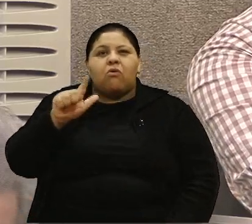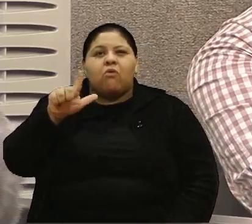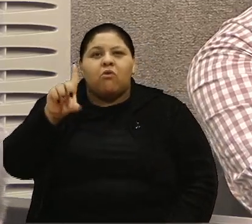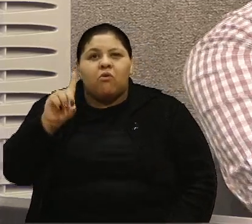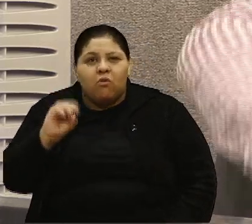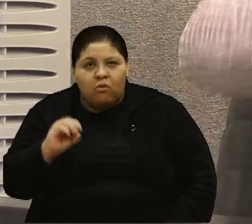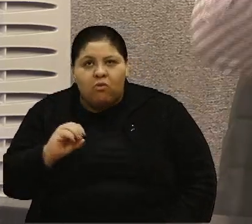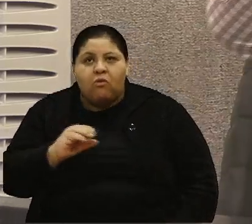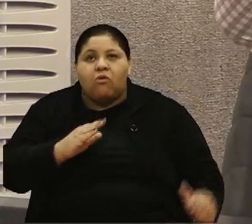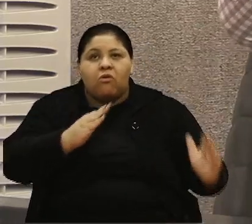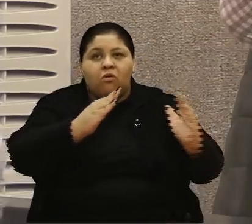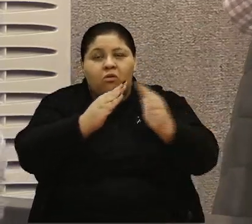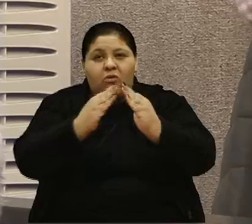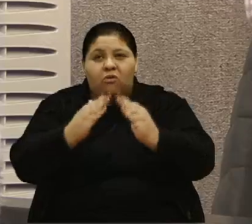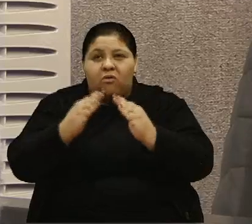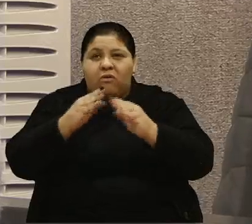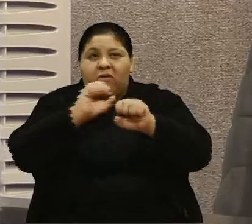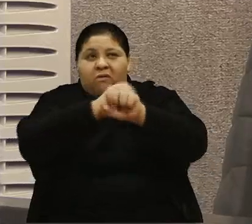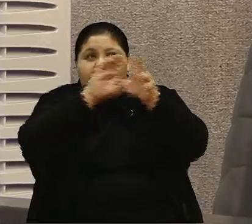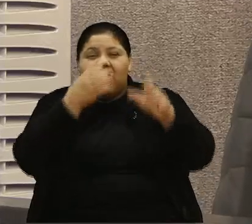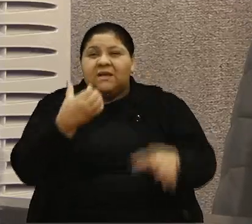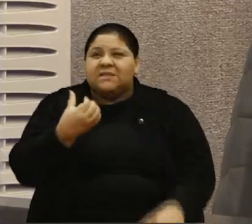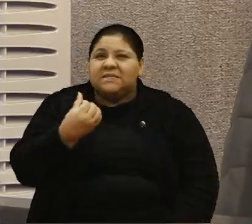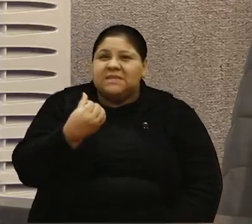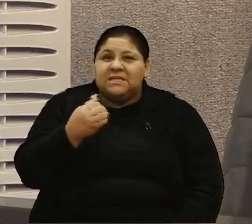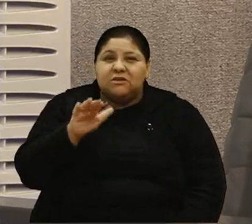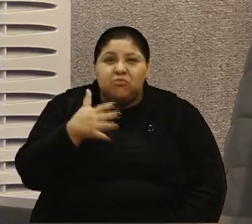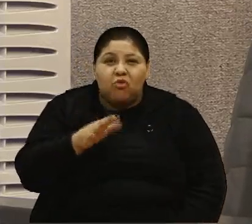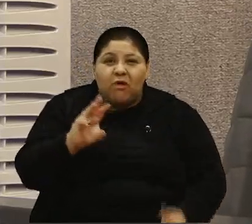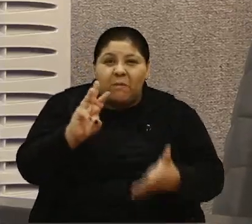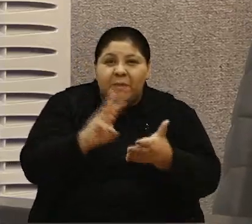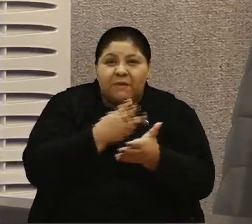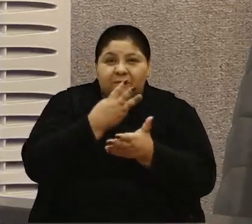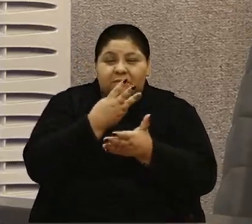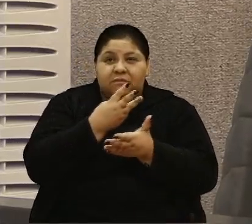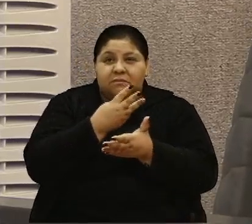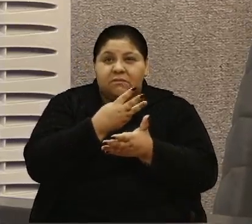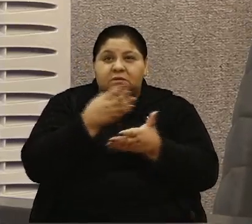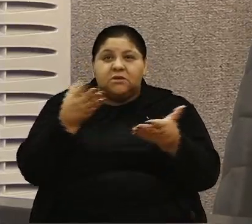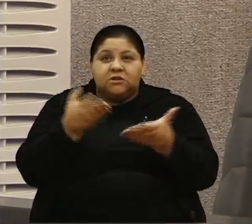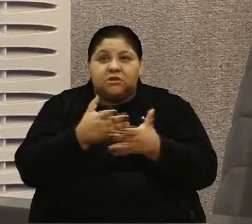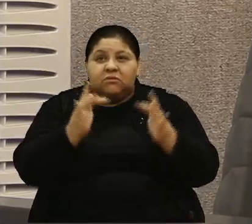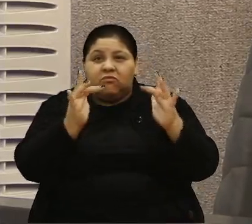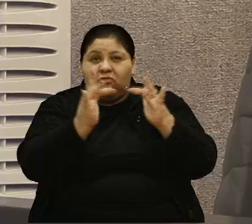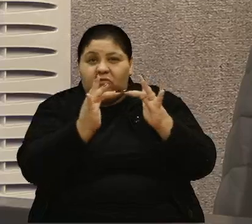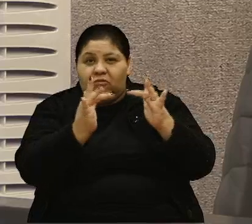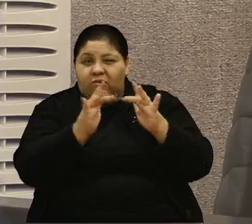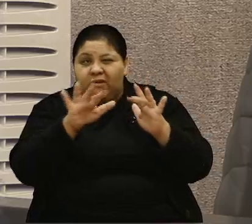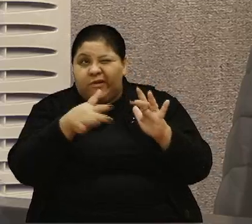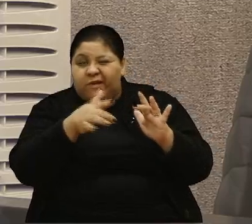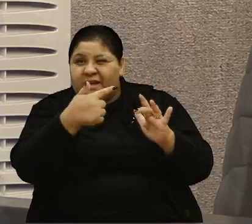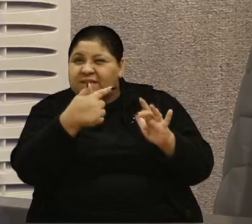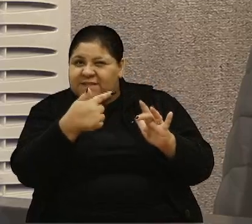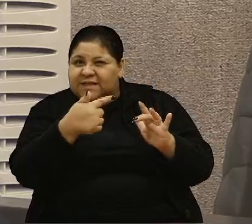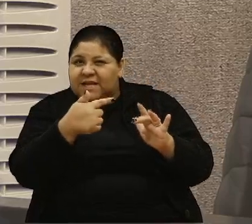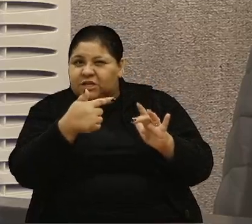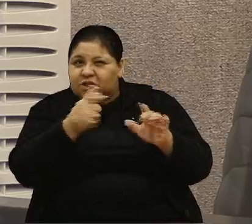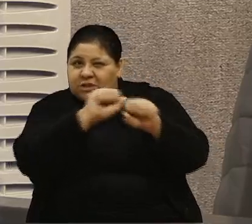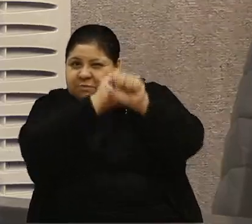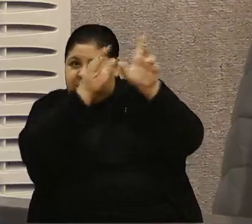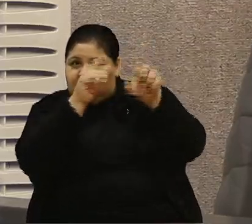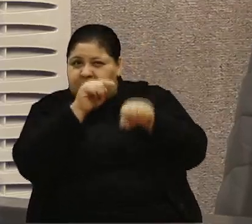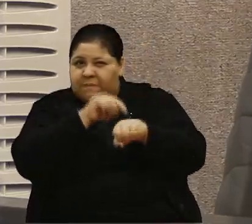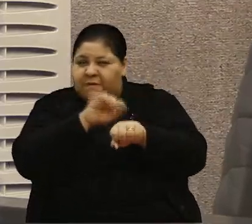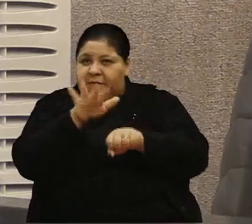situação de uma moradora que foi ali cedo da manhã, era 6 e pouco da manhã, ela estava mandando mensagem. Já entrei em contato com ele por volta das 7 e pouquinho da manhã, 7